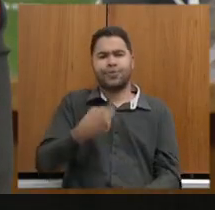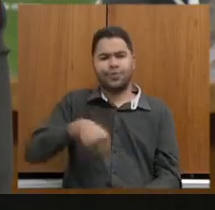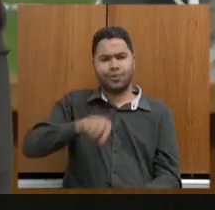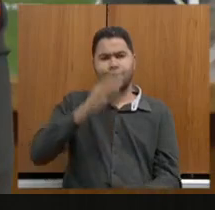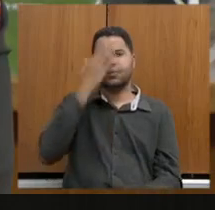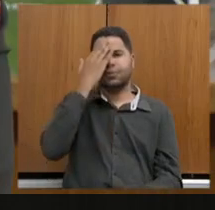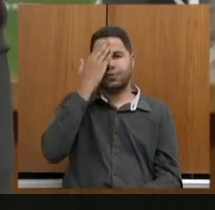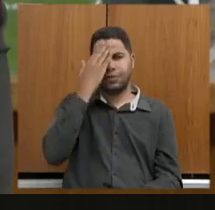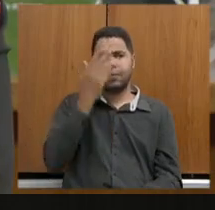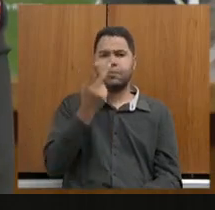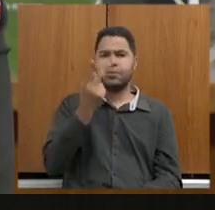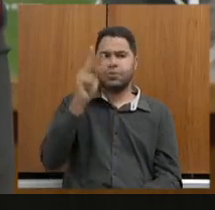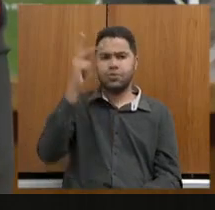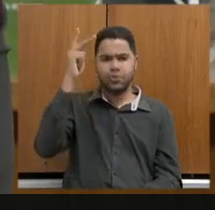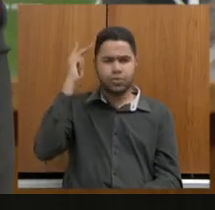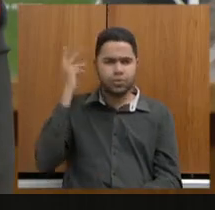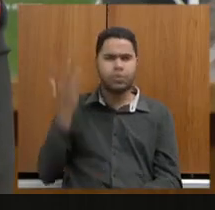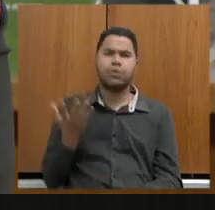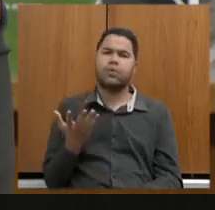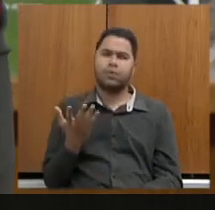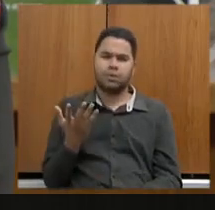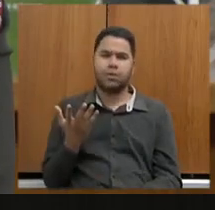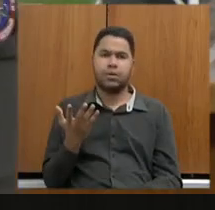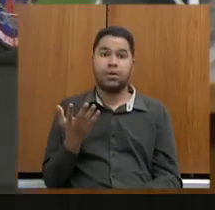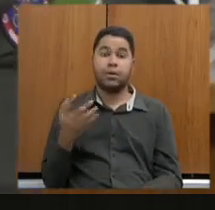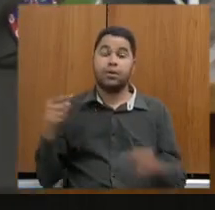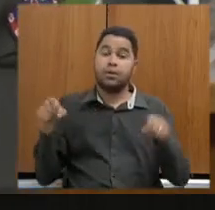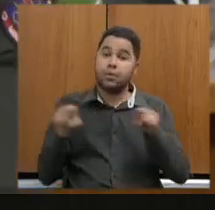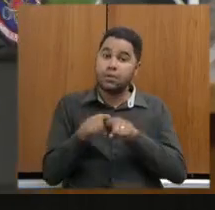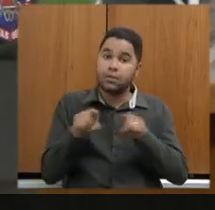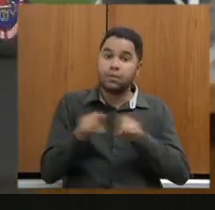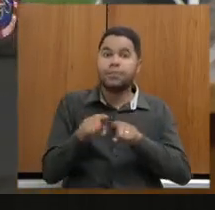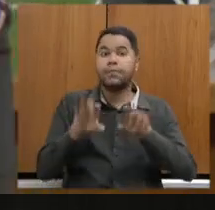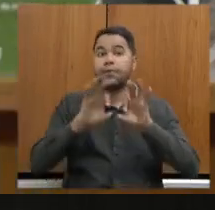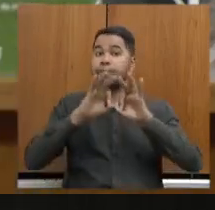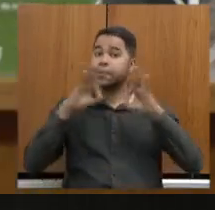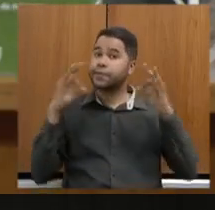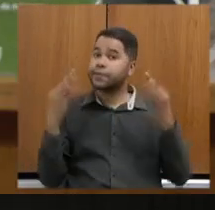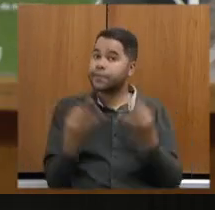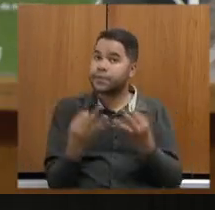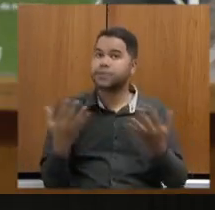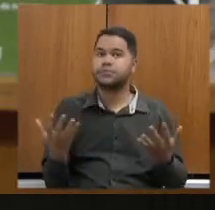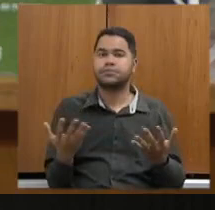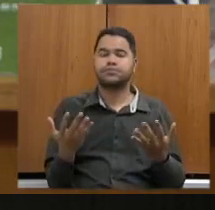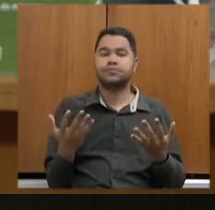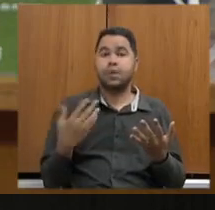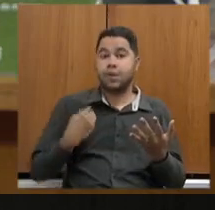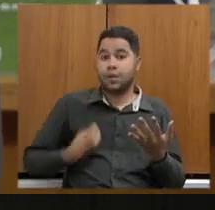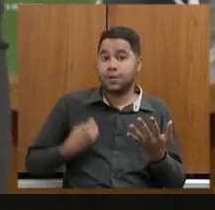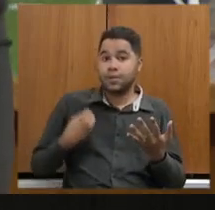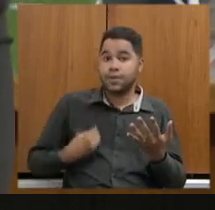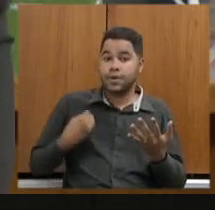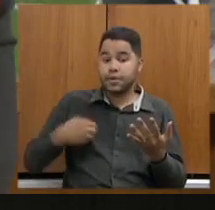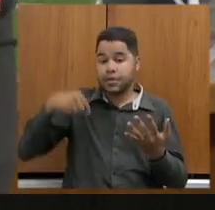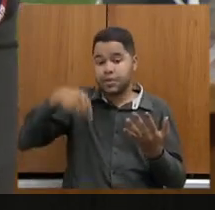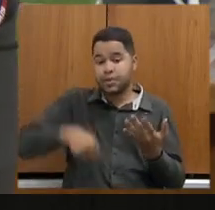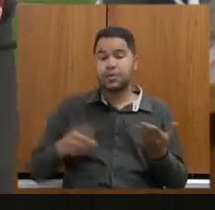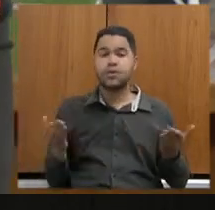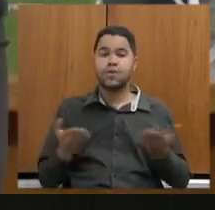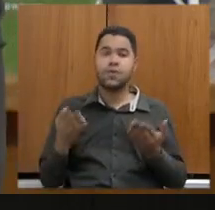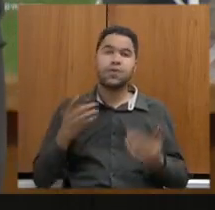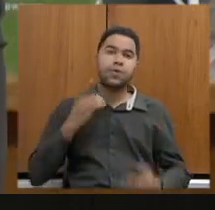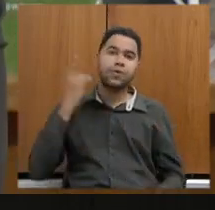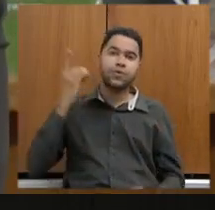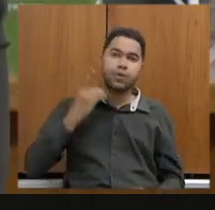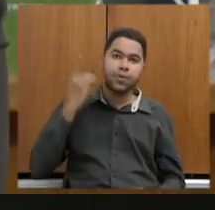sabe da história de muitos até mesmo de familiares dos que estão presentes nessa sala dos